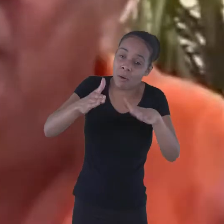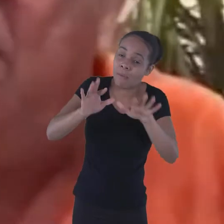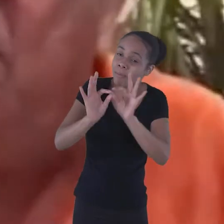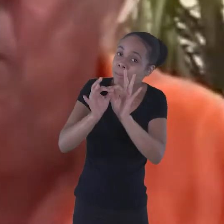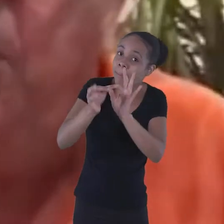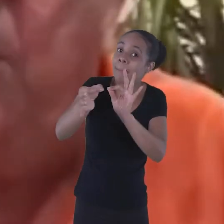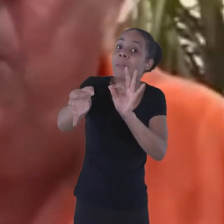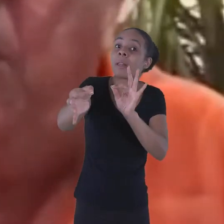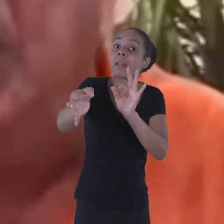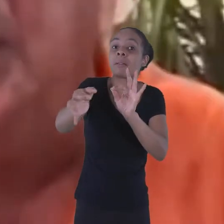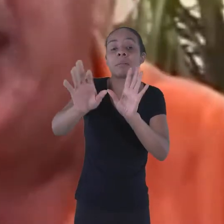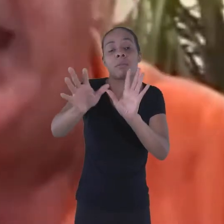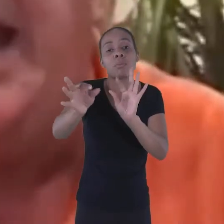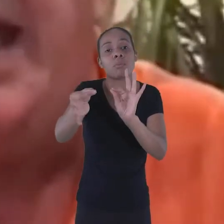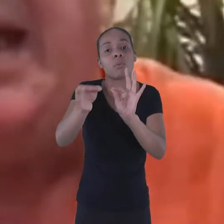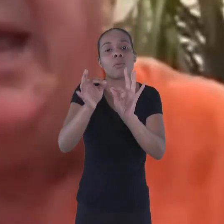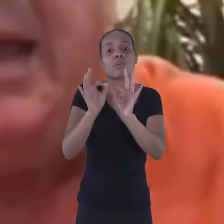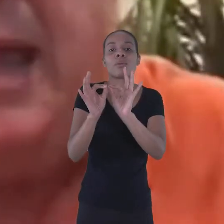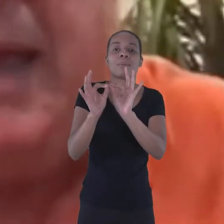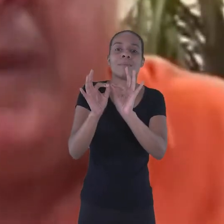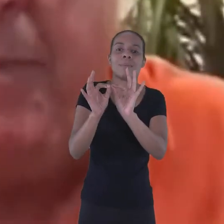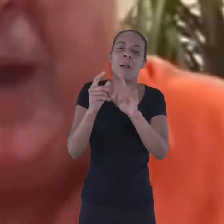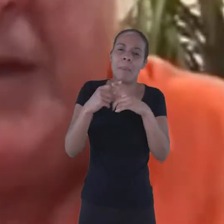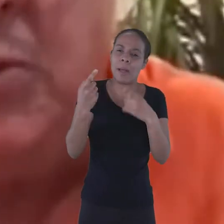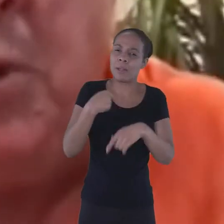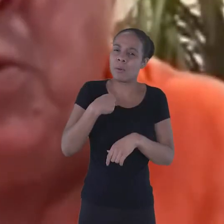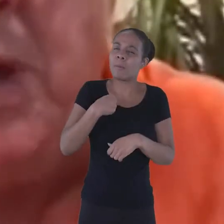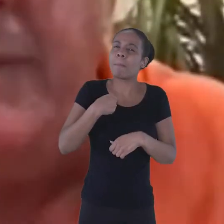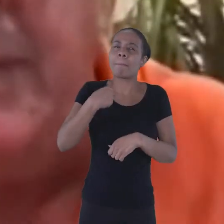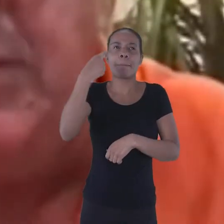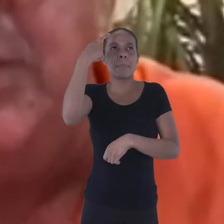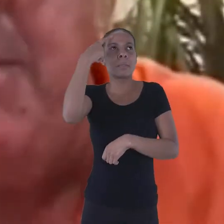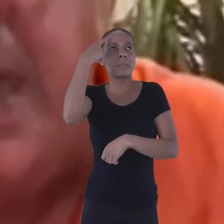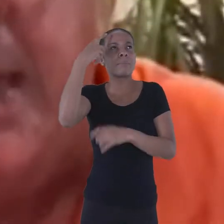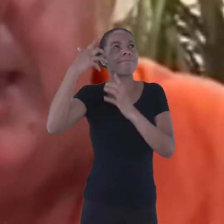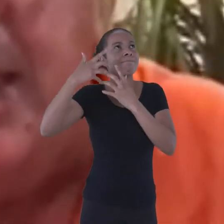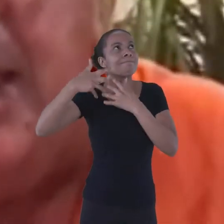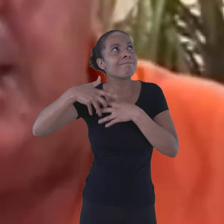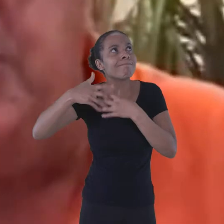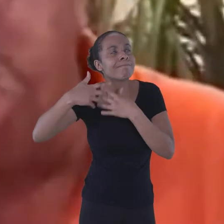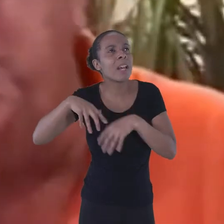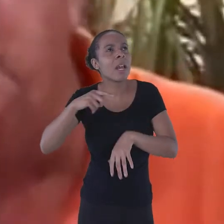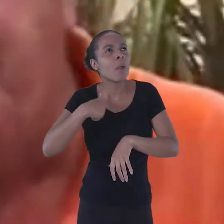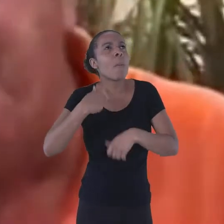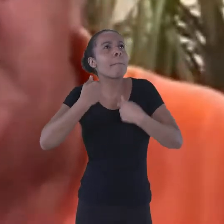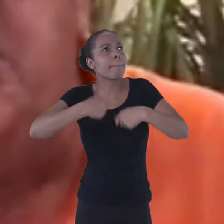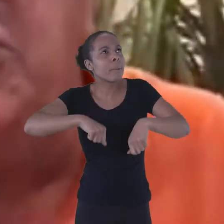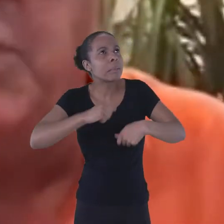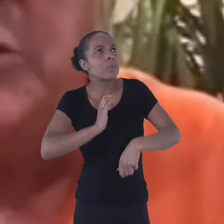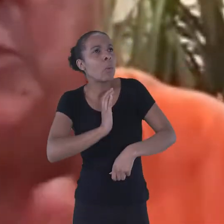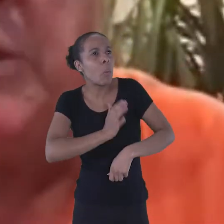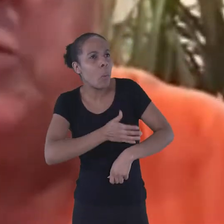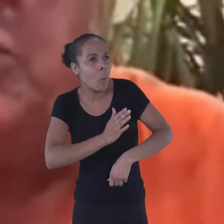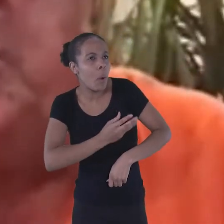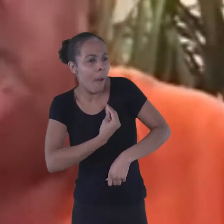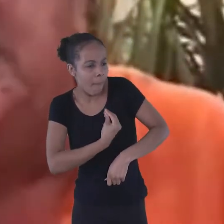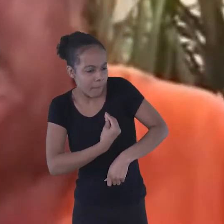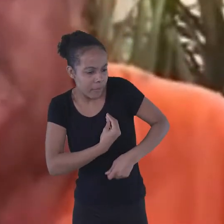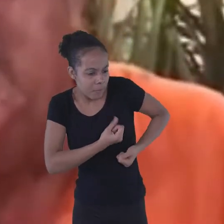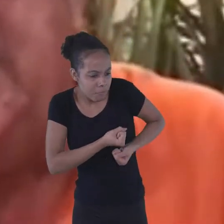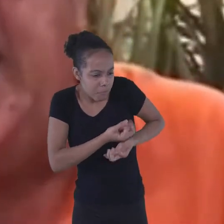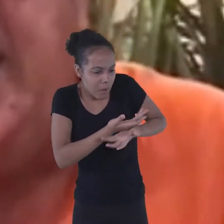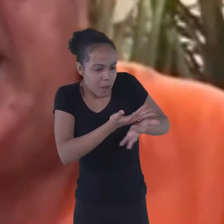eu preciso entregar essa parte do meu coração também, para os meus amigos, para as